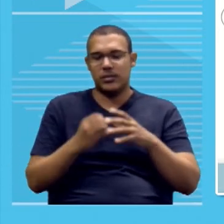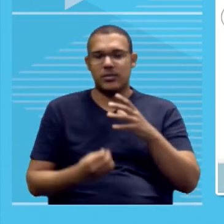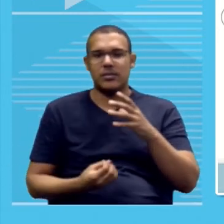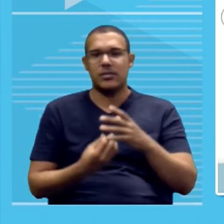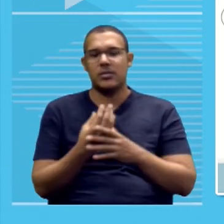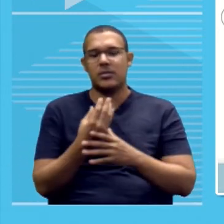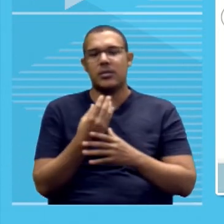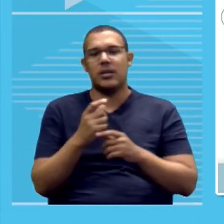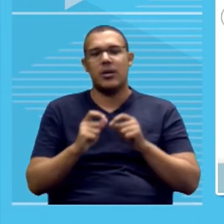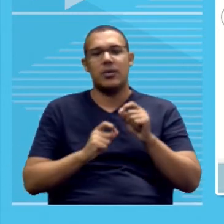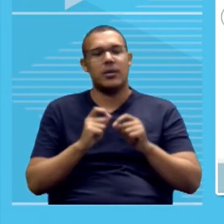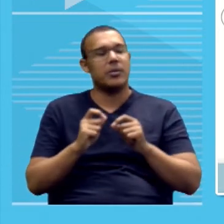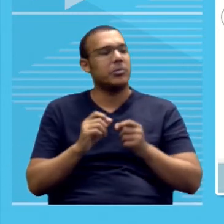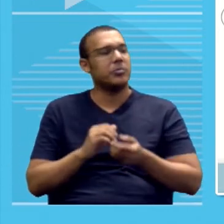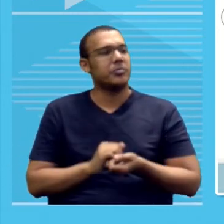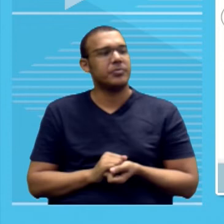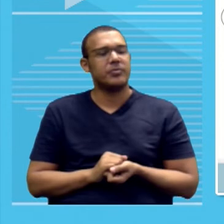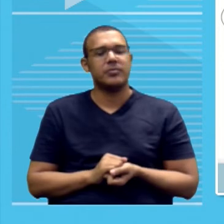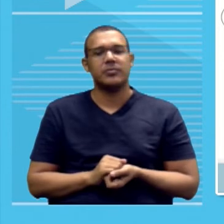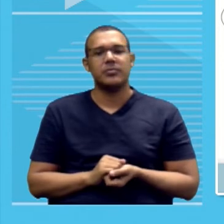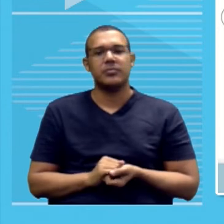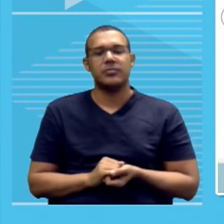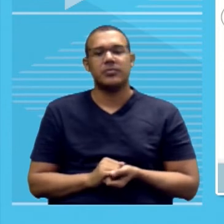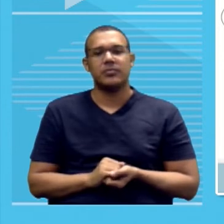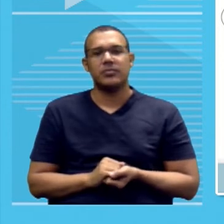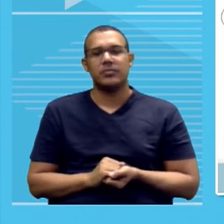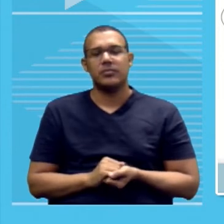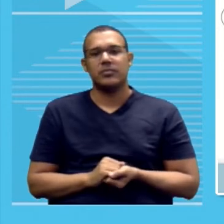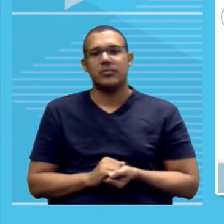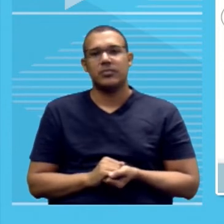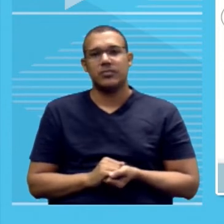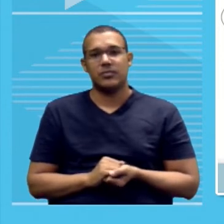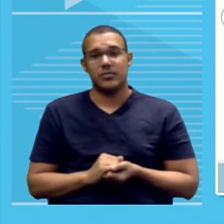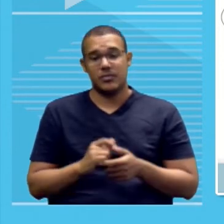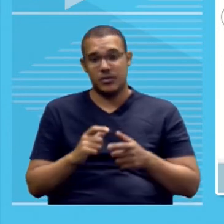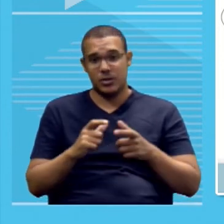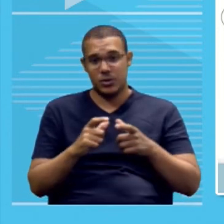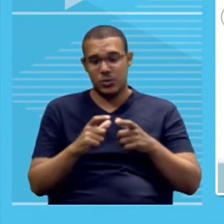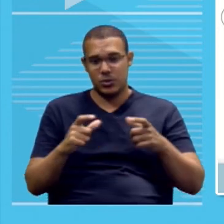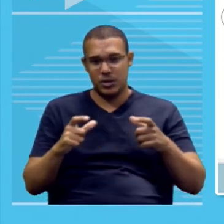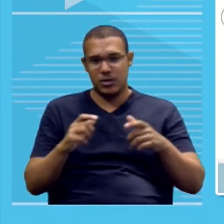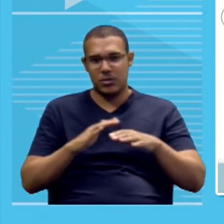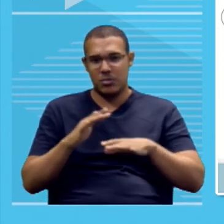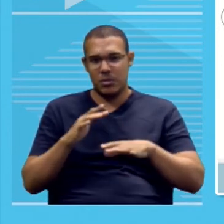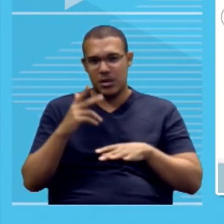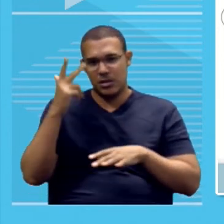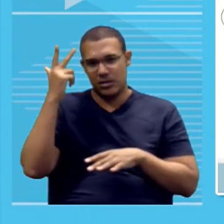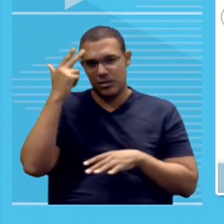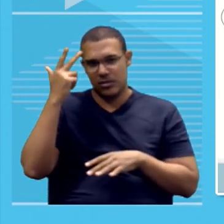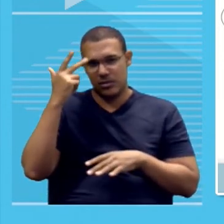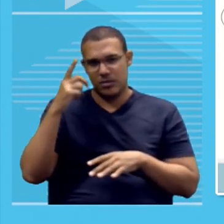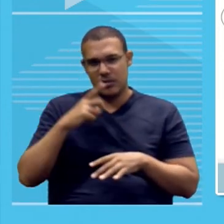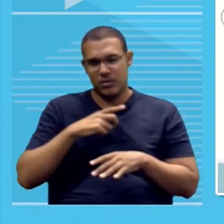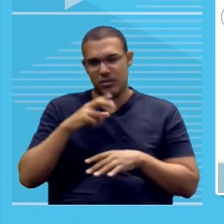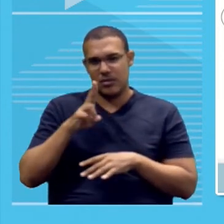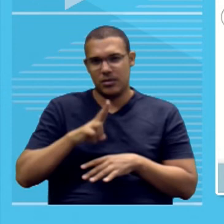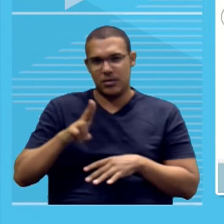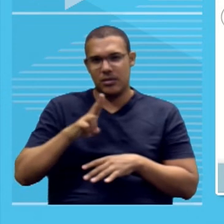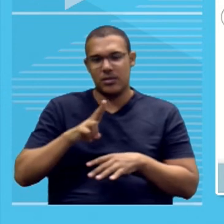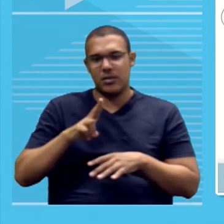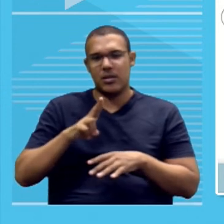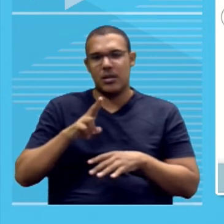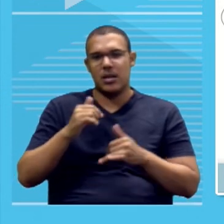fator de geração de energia. Geradores mais comuns usam energia